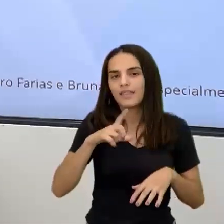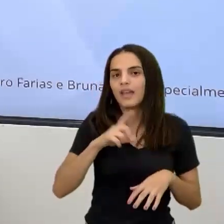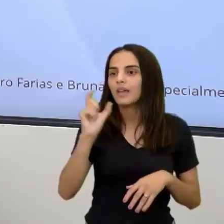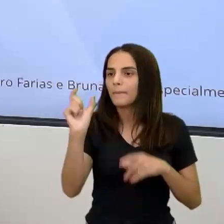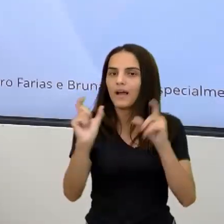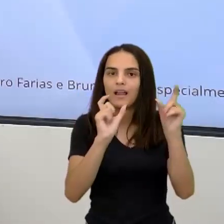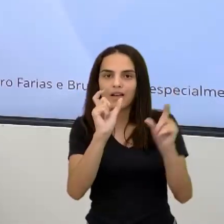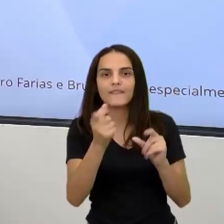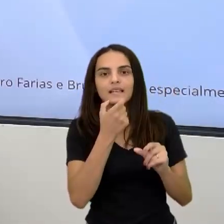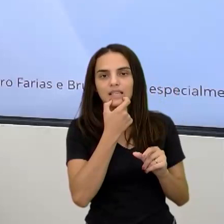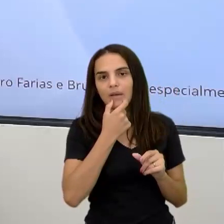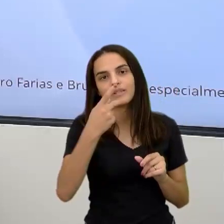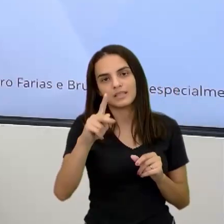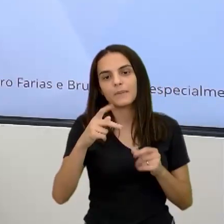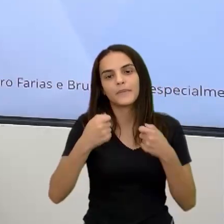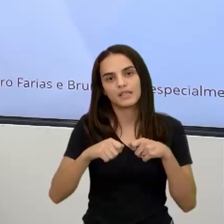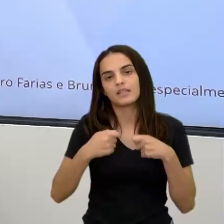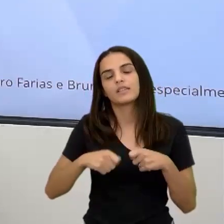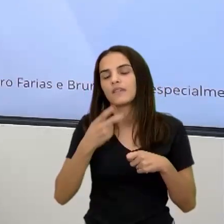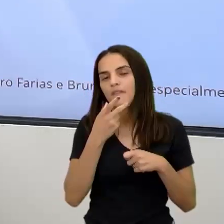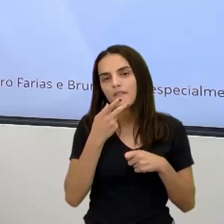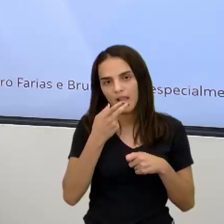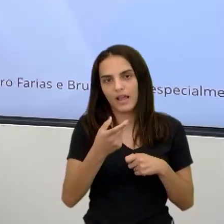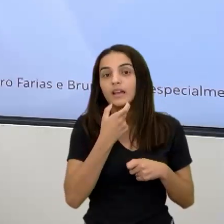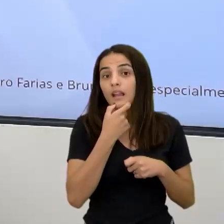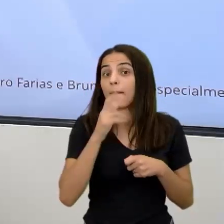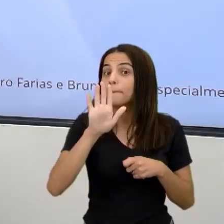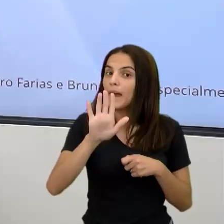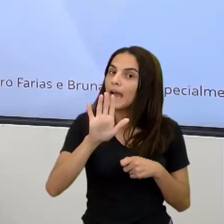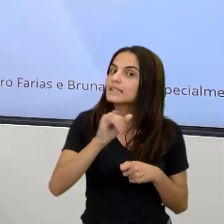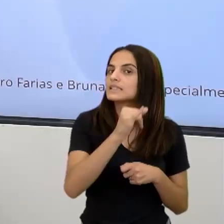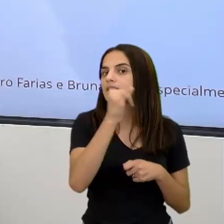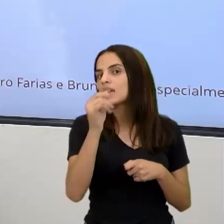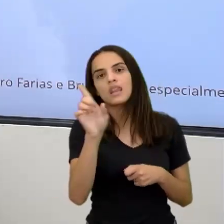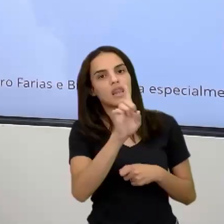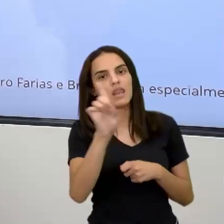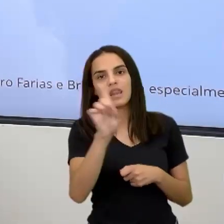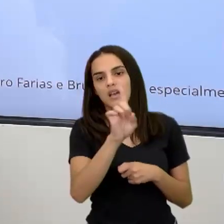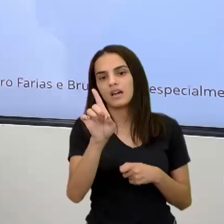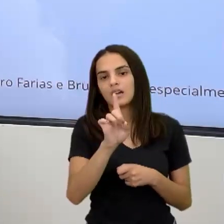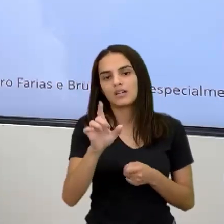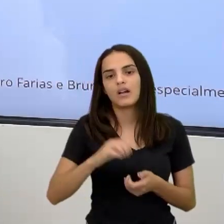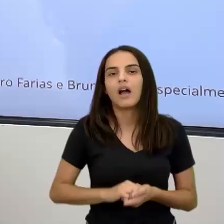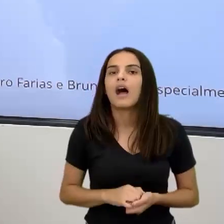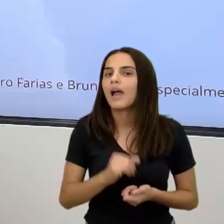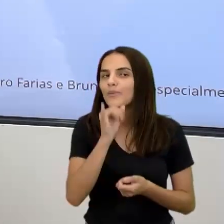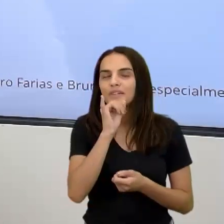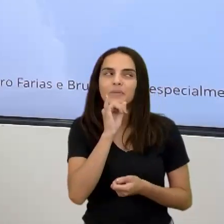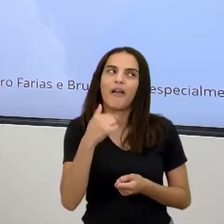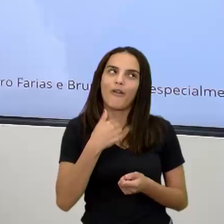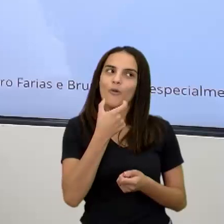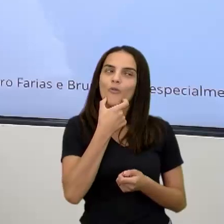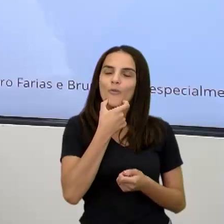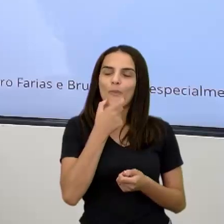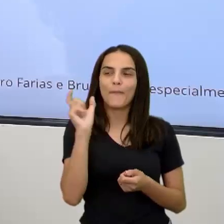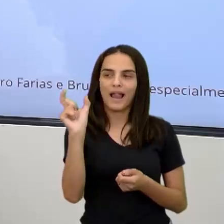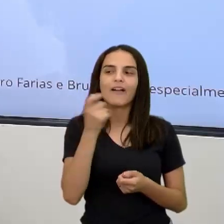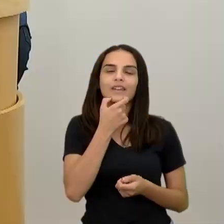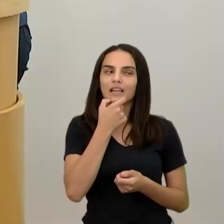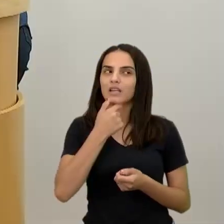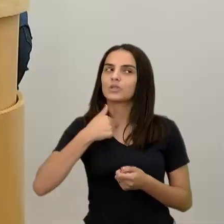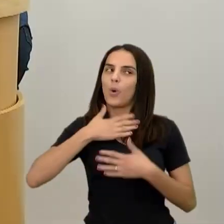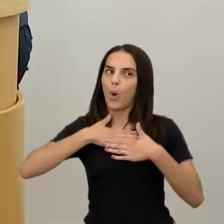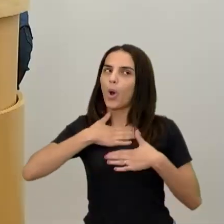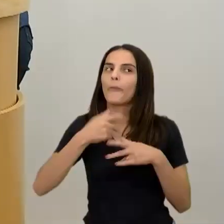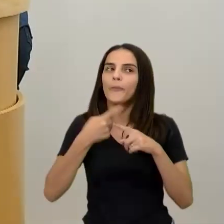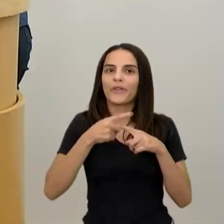tal. Você tem que falar em inglês mesmo, não tem jeito. Caso não seja, se você está usando só porque você acha que é inovador ou moderno, né? Porque eu gosto de